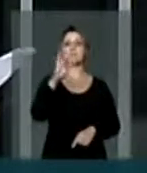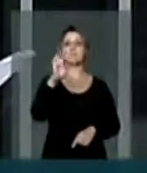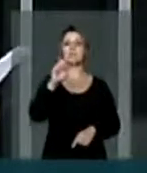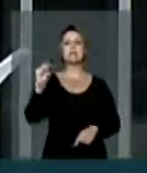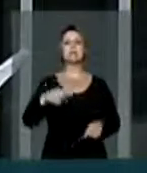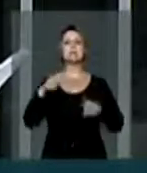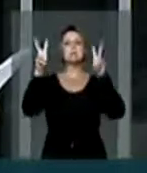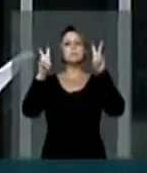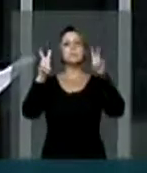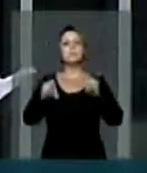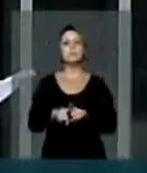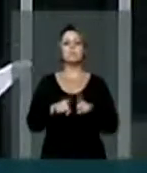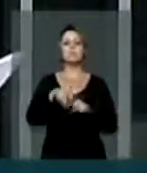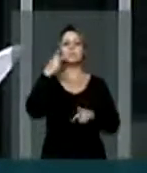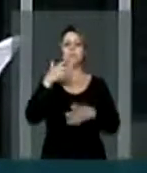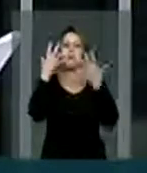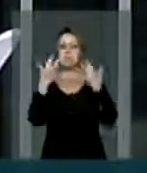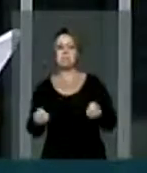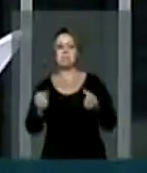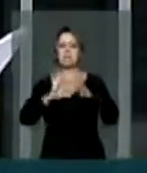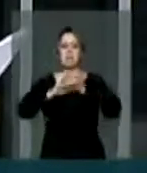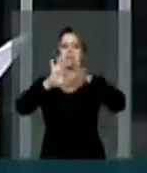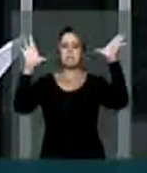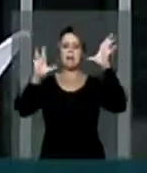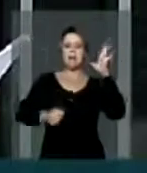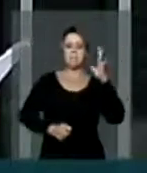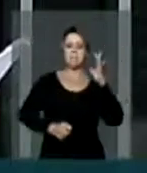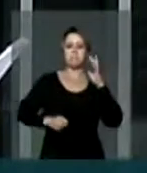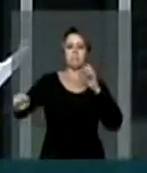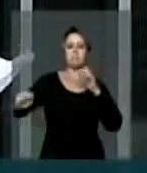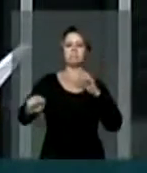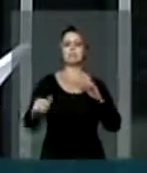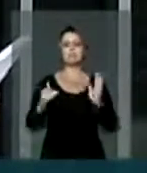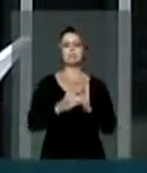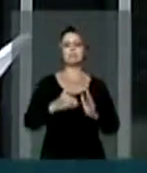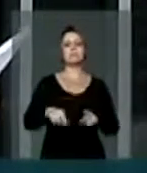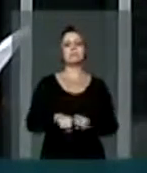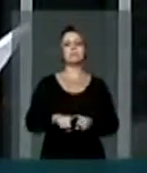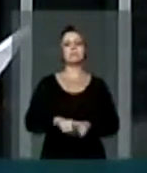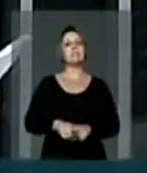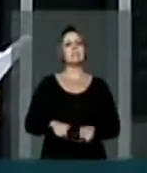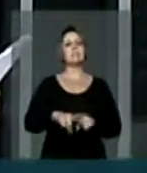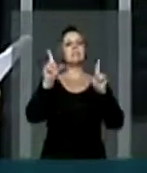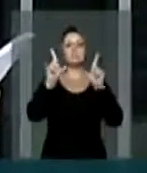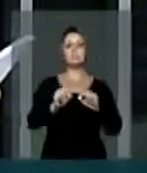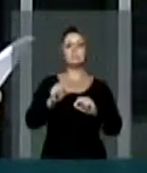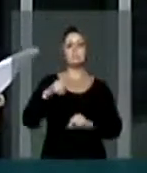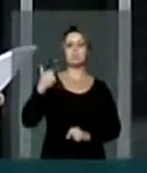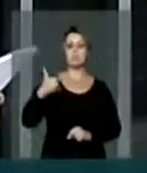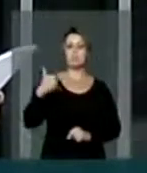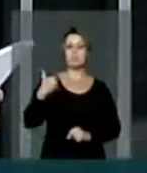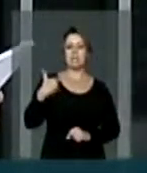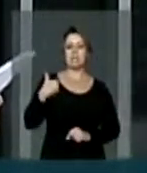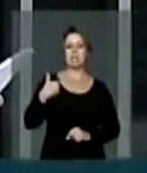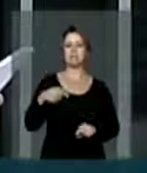polêmicos, tais como a legalização do aborto até a 12ª semana de gestação, redução da idade para relação